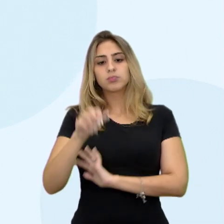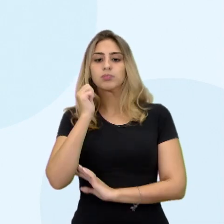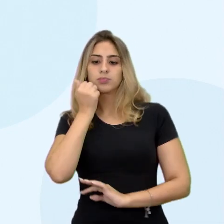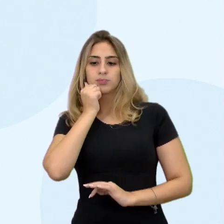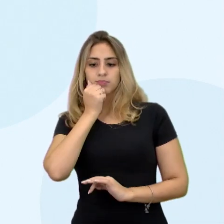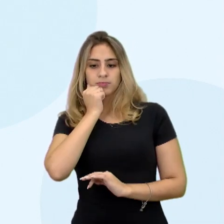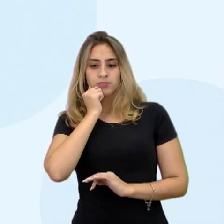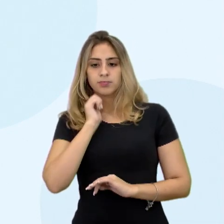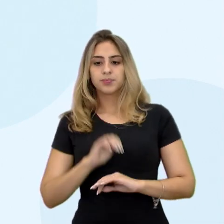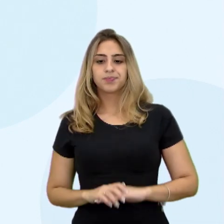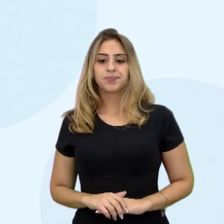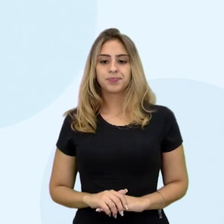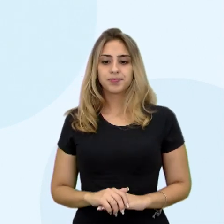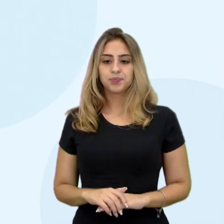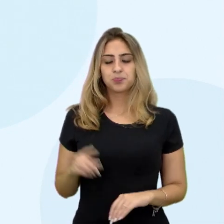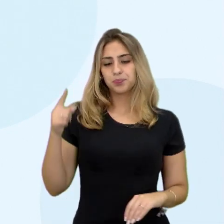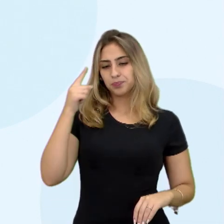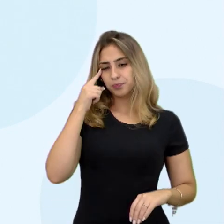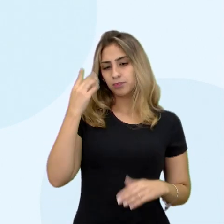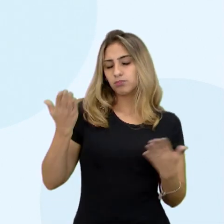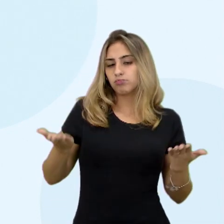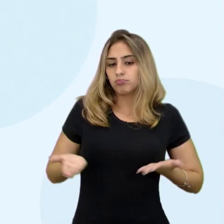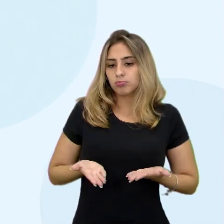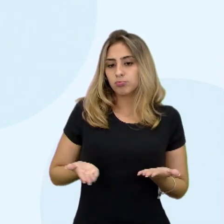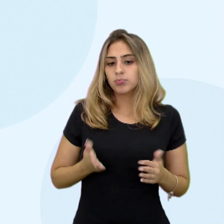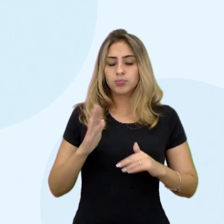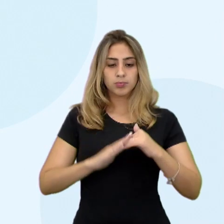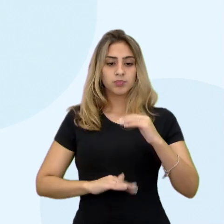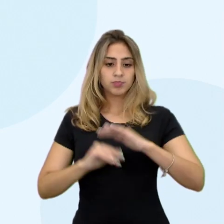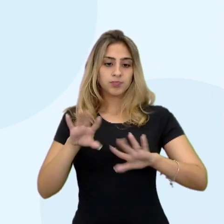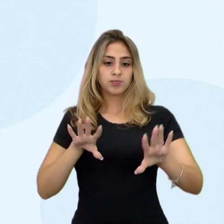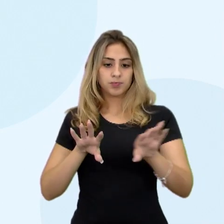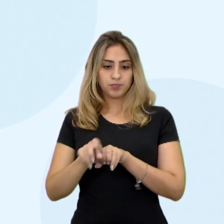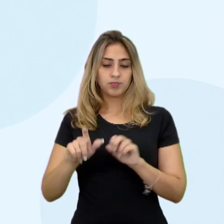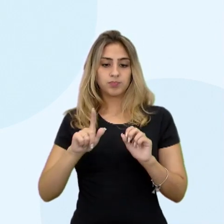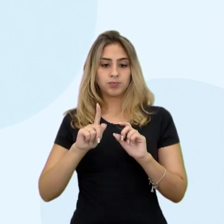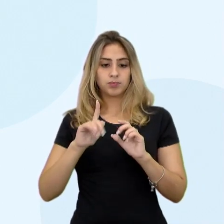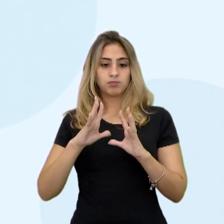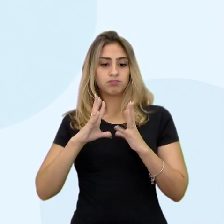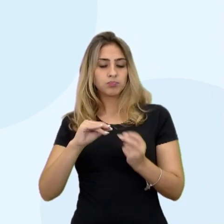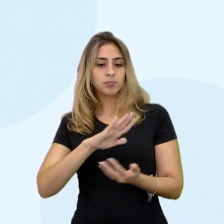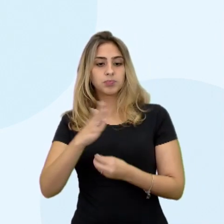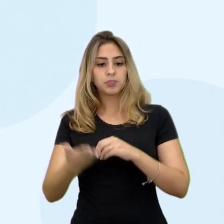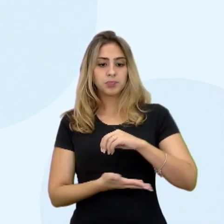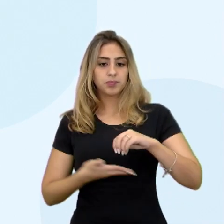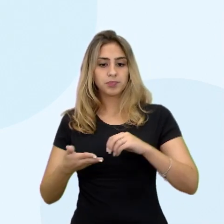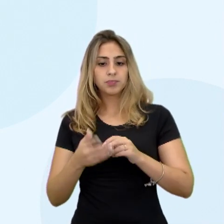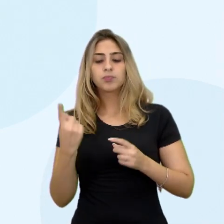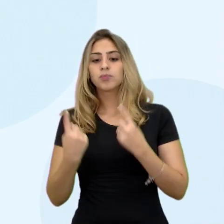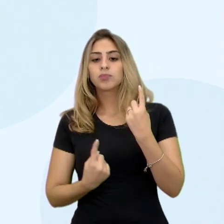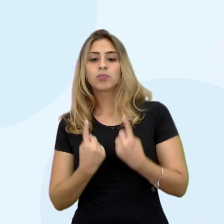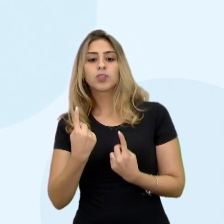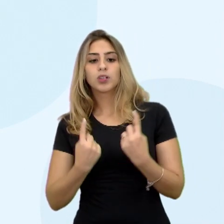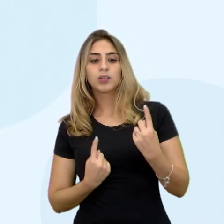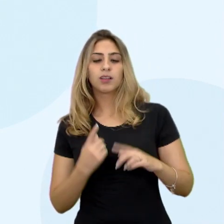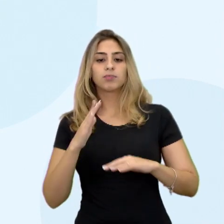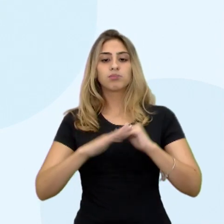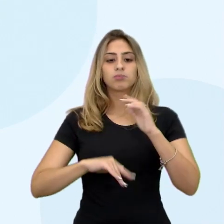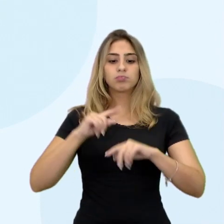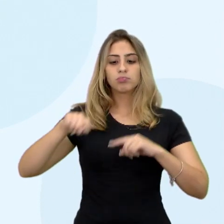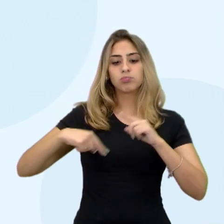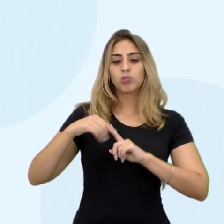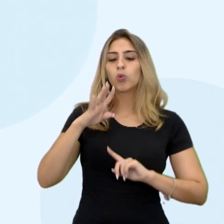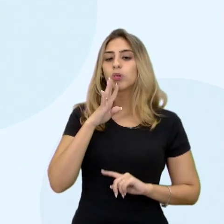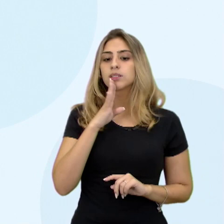científica. Pensando agora na habilidade da formação geral básica, né, quais são os objetos do conhecimento que